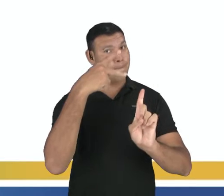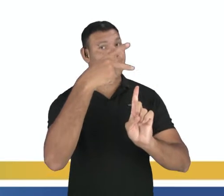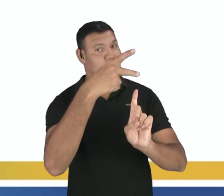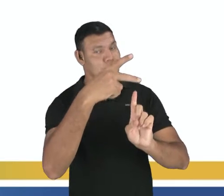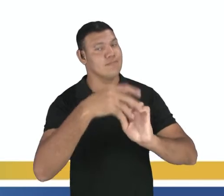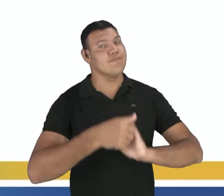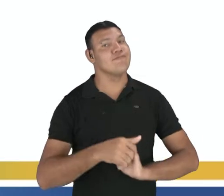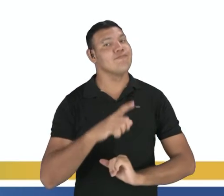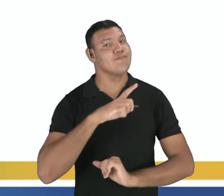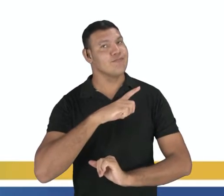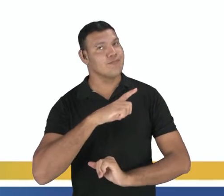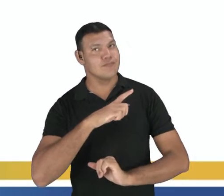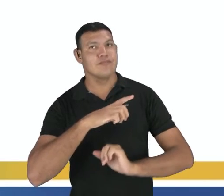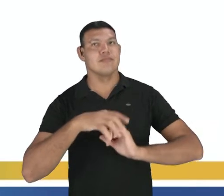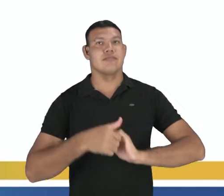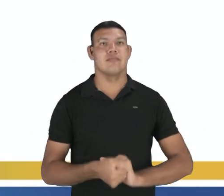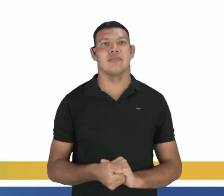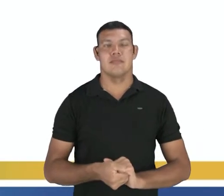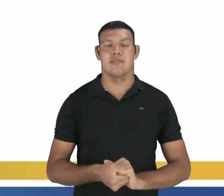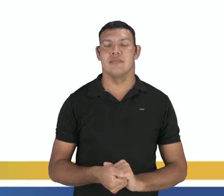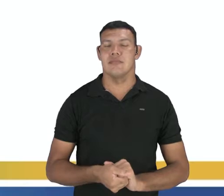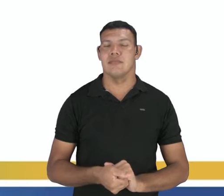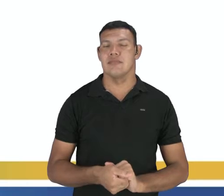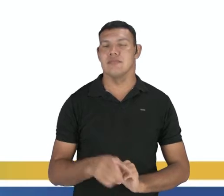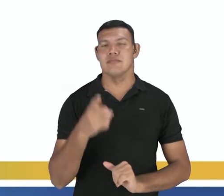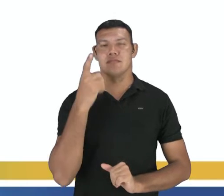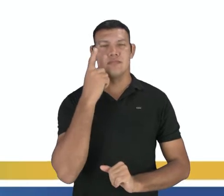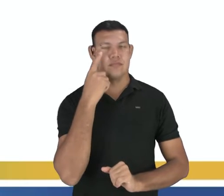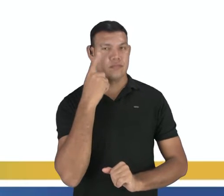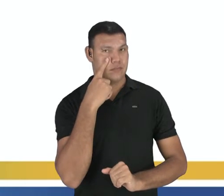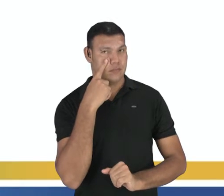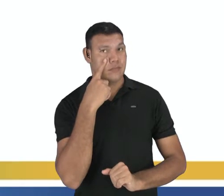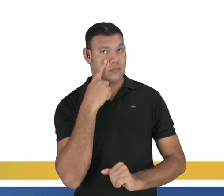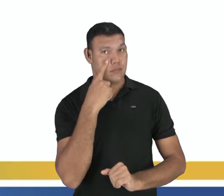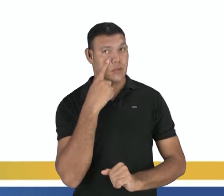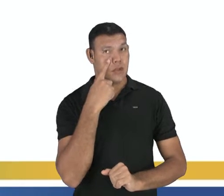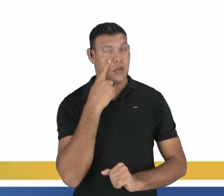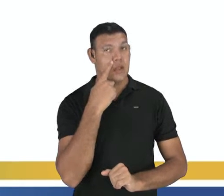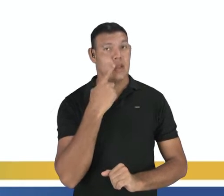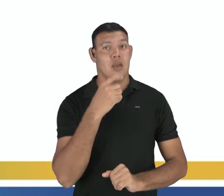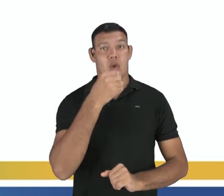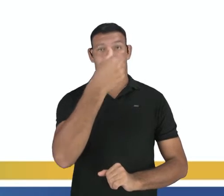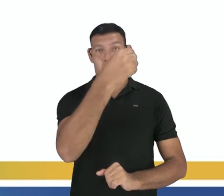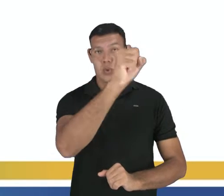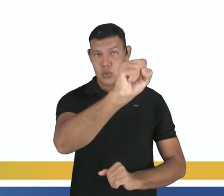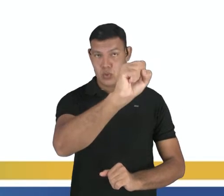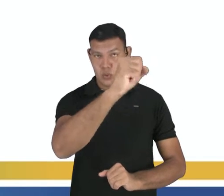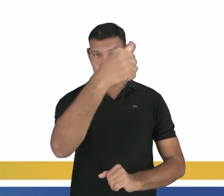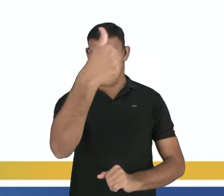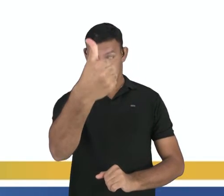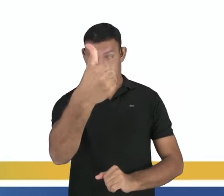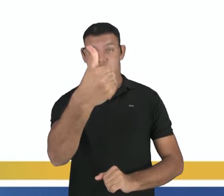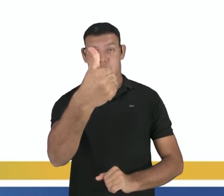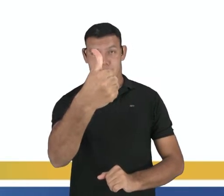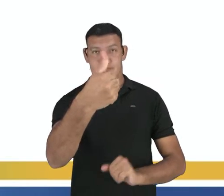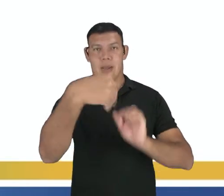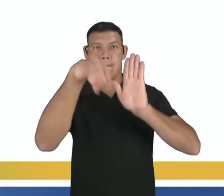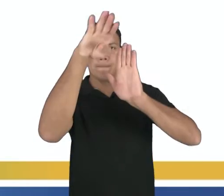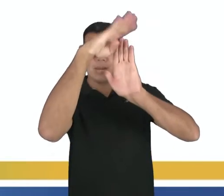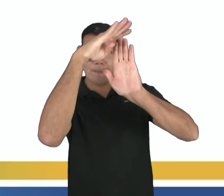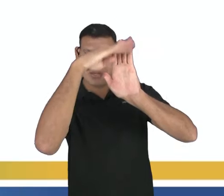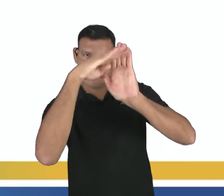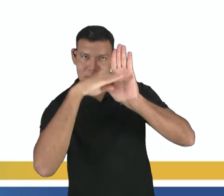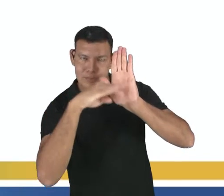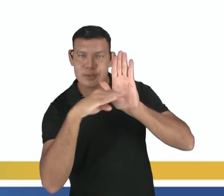potência. E aí nós temos que trabalhar o 81 em decomposição de fatores primos. E aí você